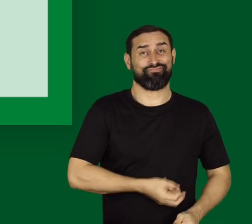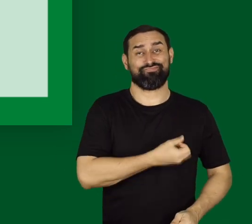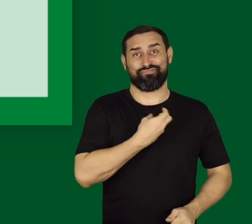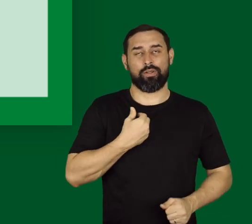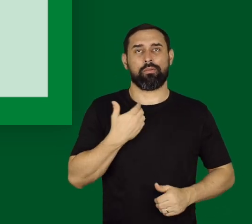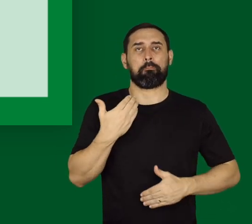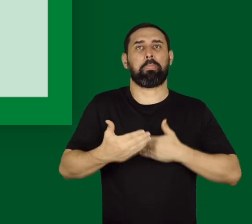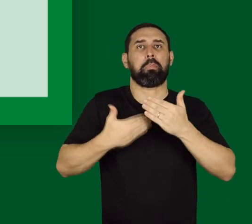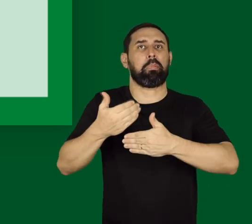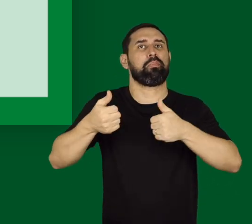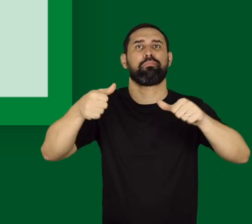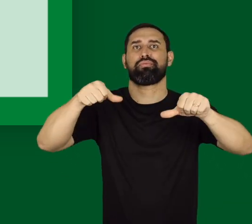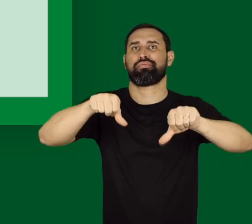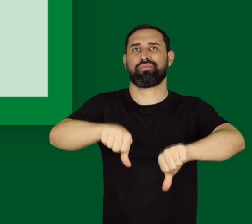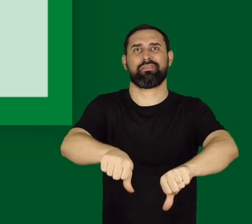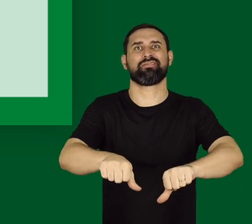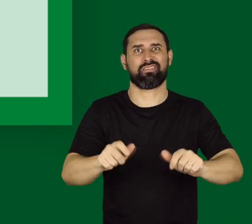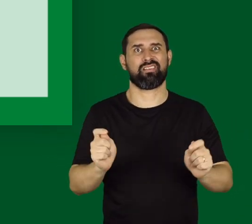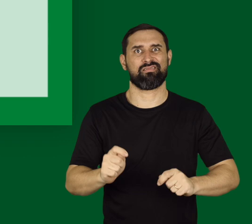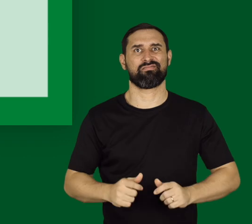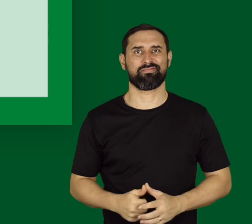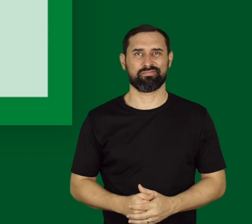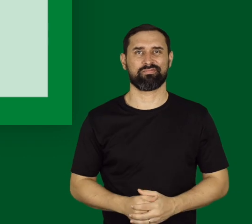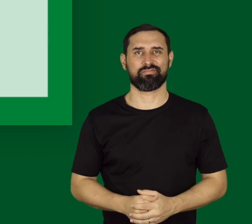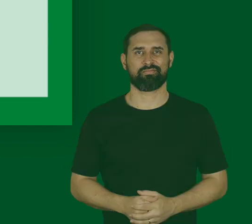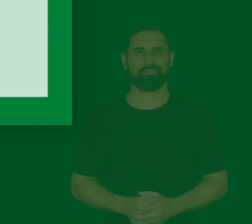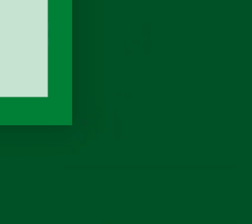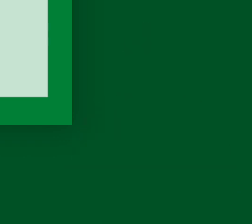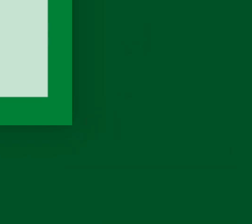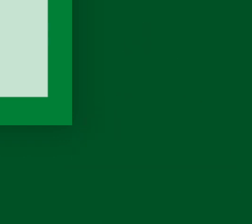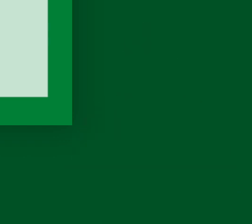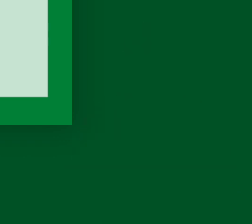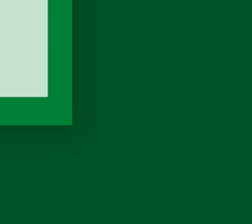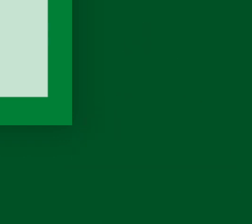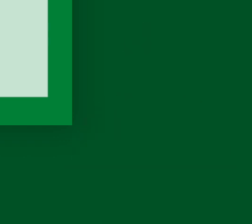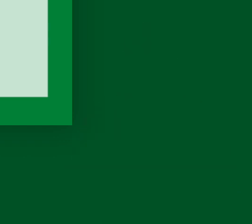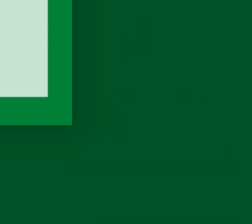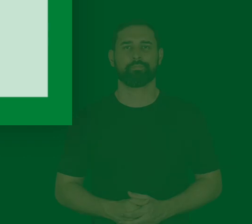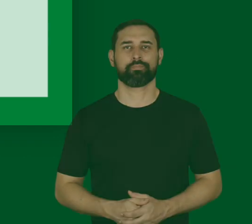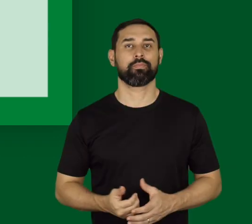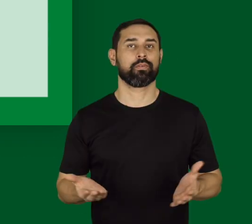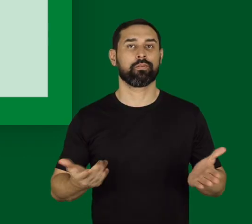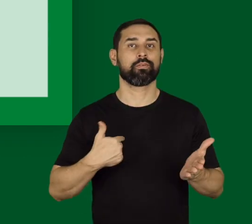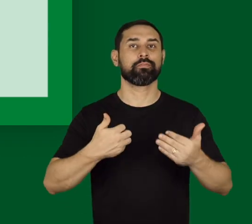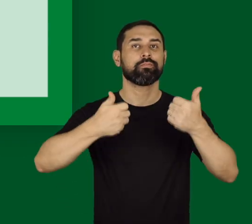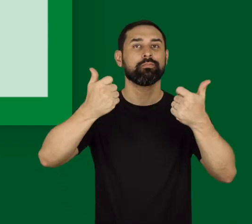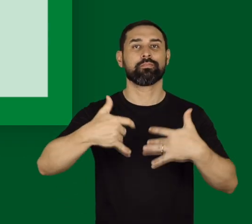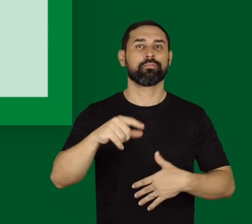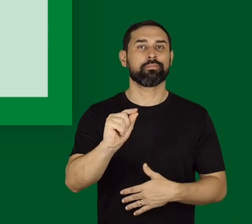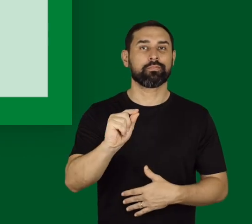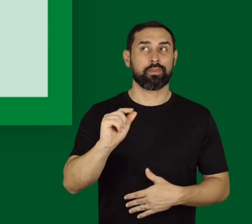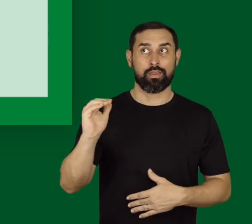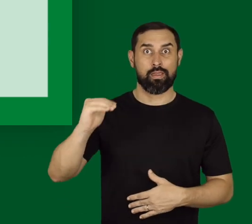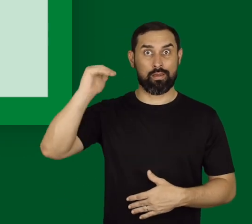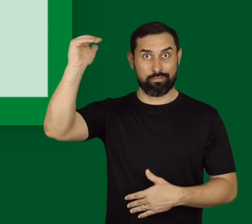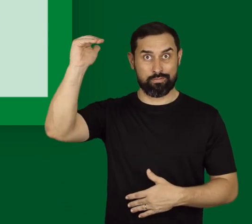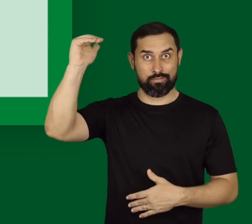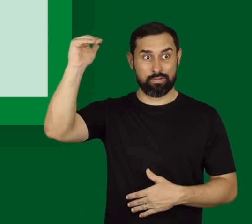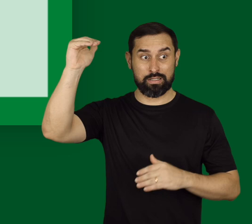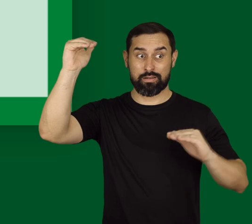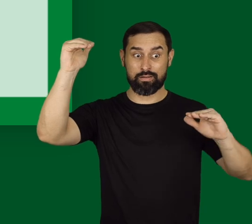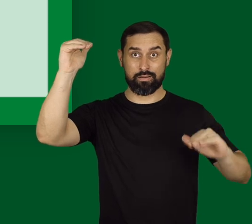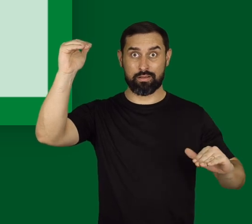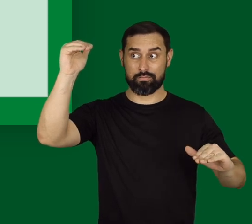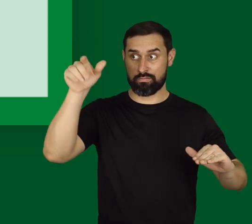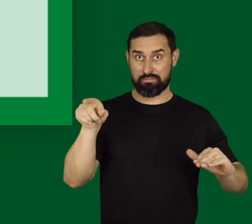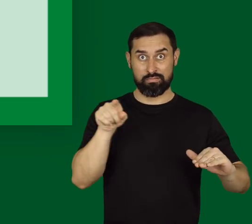três componentes ou dos três componentes de uma maneira progressiva. Uma pequena diferença que é importante a gente fazer